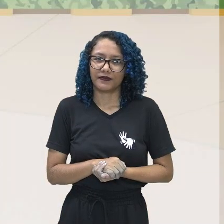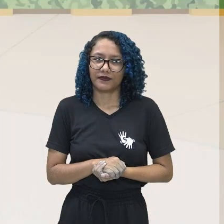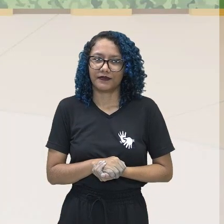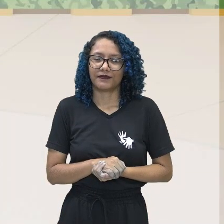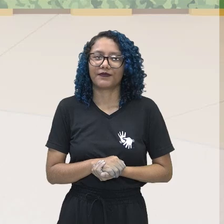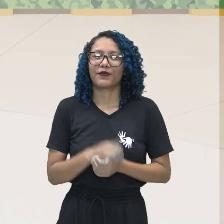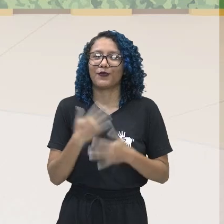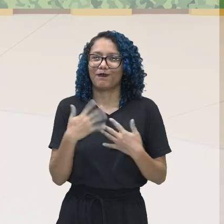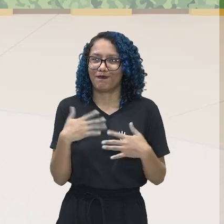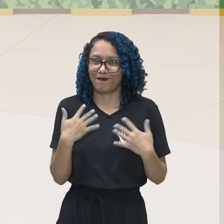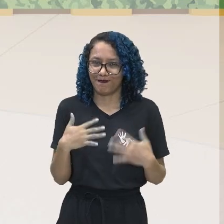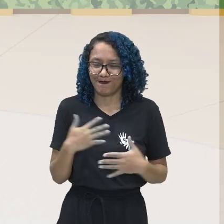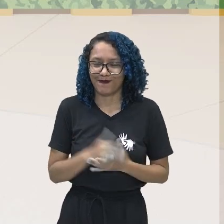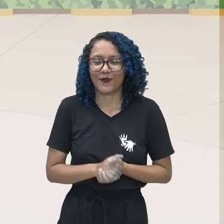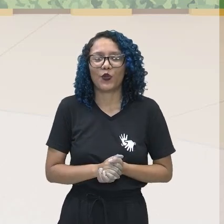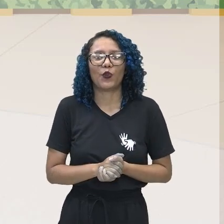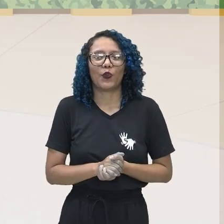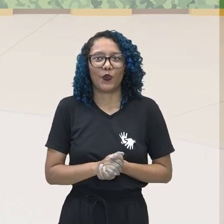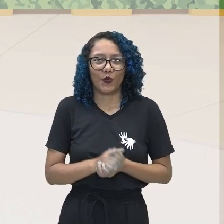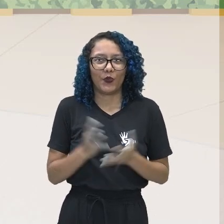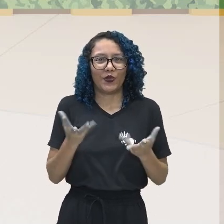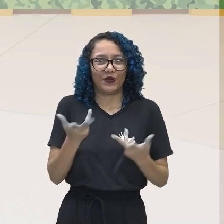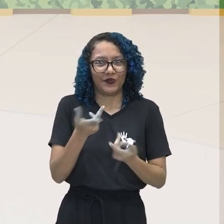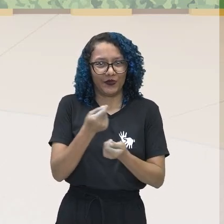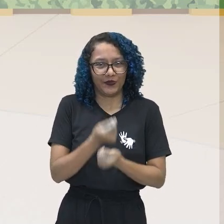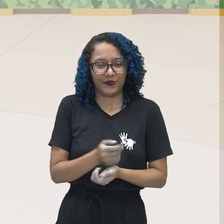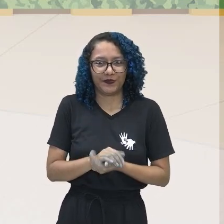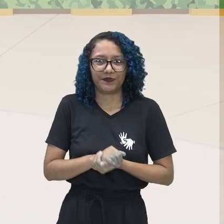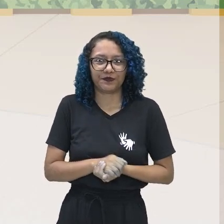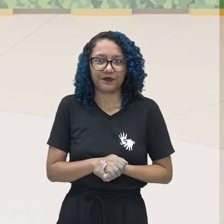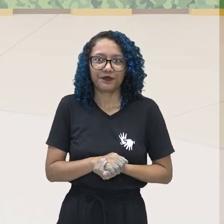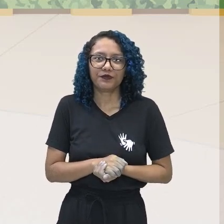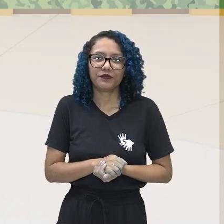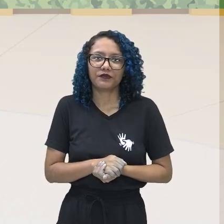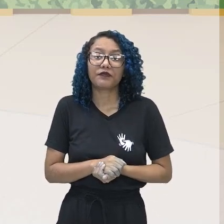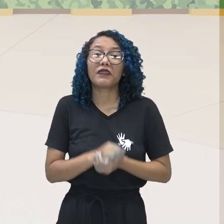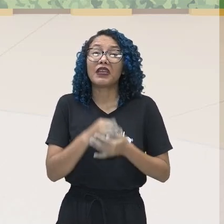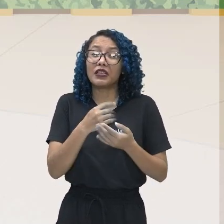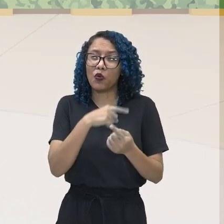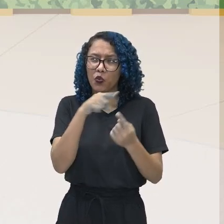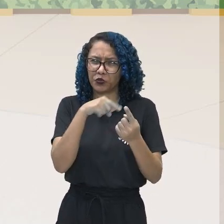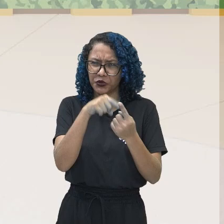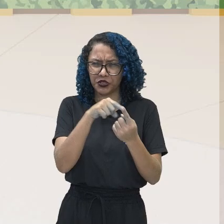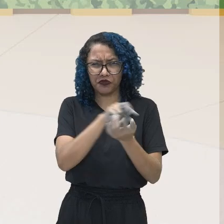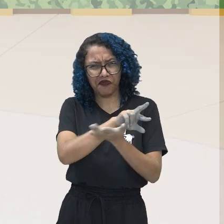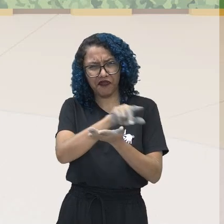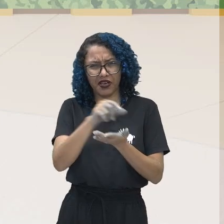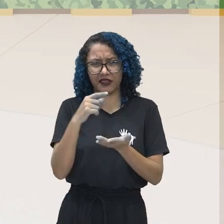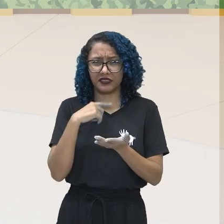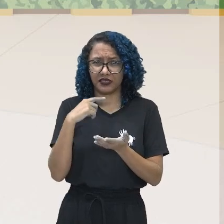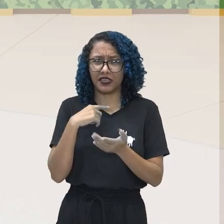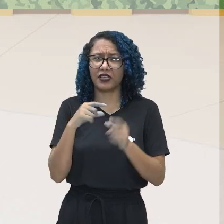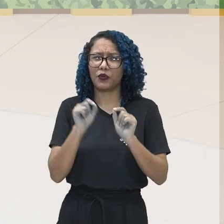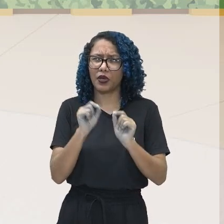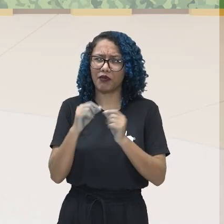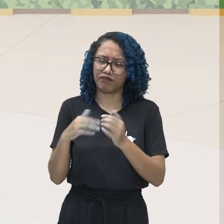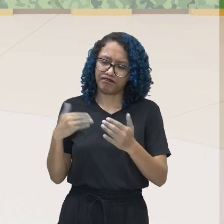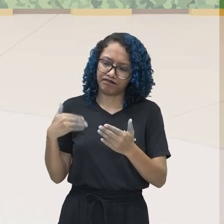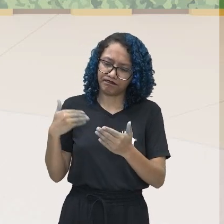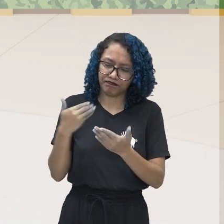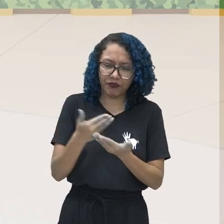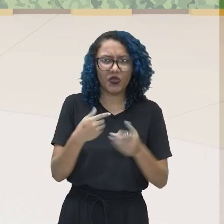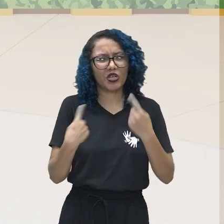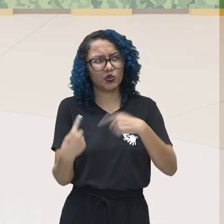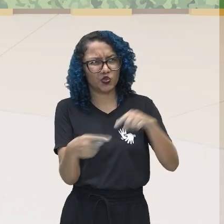Show, olha que maravilha! Então, nós temos aí vários objetivos que ao longo dos anos foram sendo colocados à mesa para que